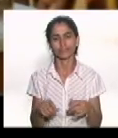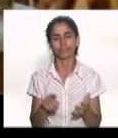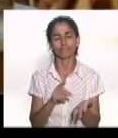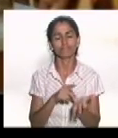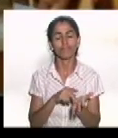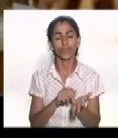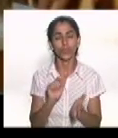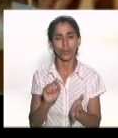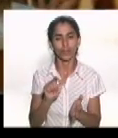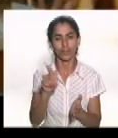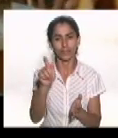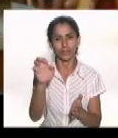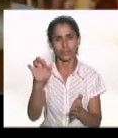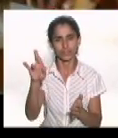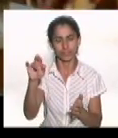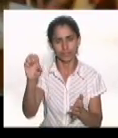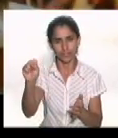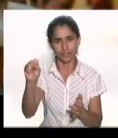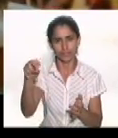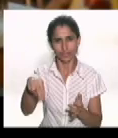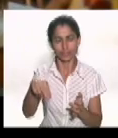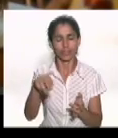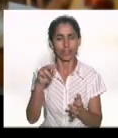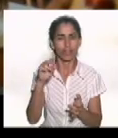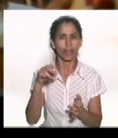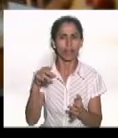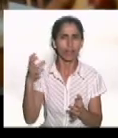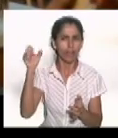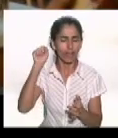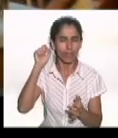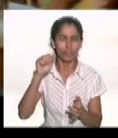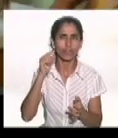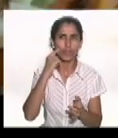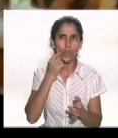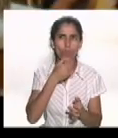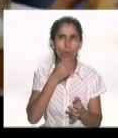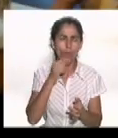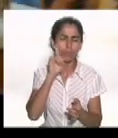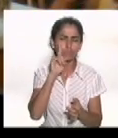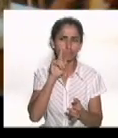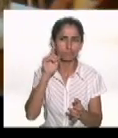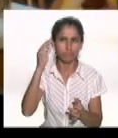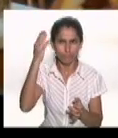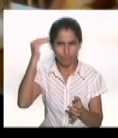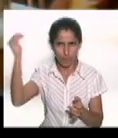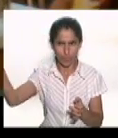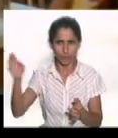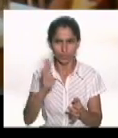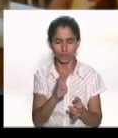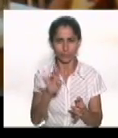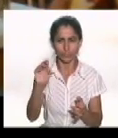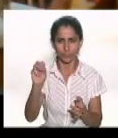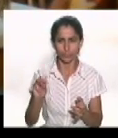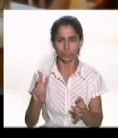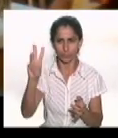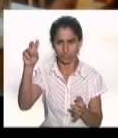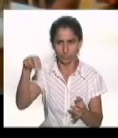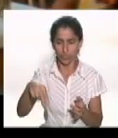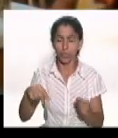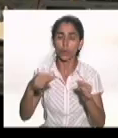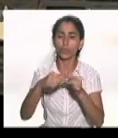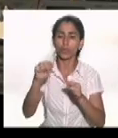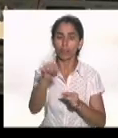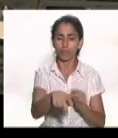Na verdade, Jéssica, como eu quando ouvi falar de James Brown, entendeu? Pra mim ele era o nosso James Brown.